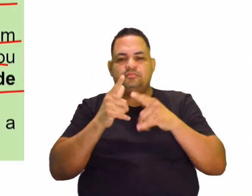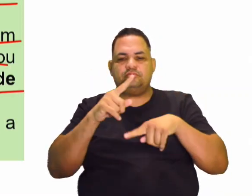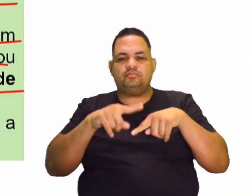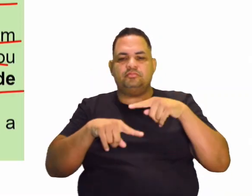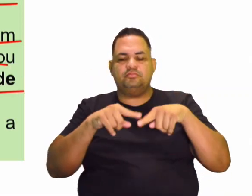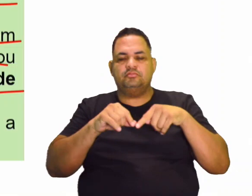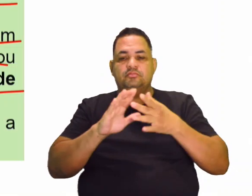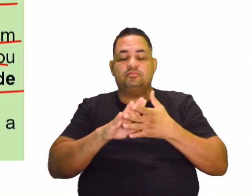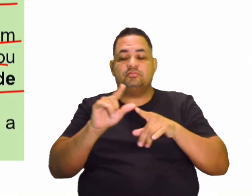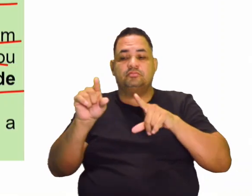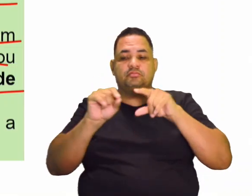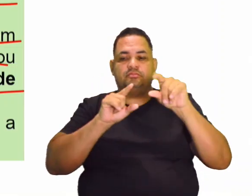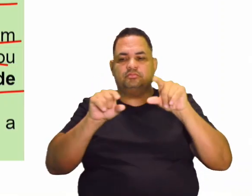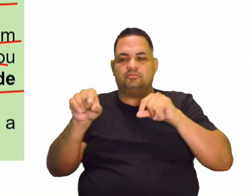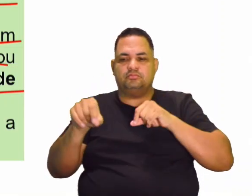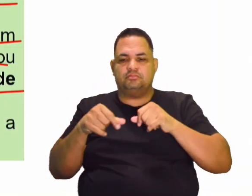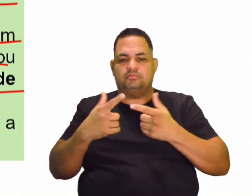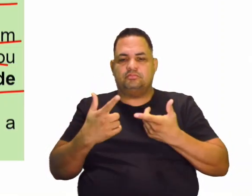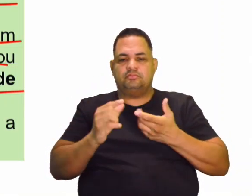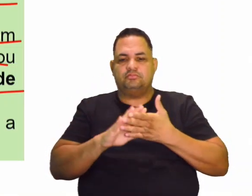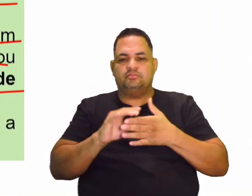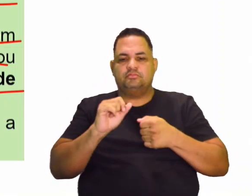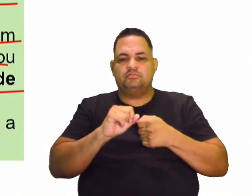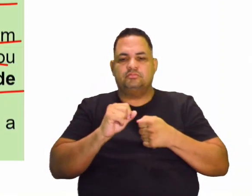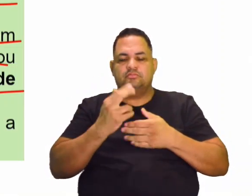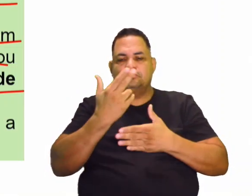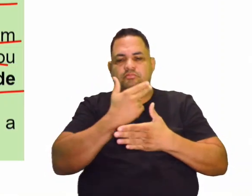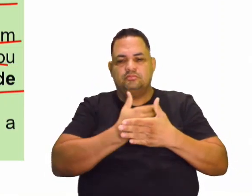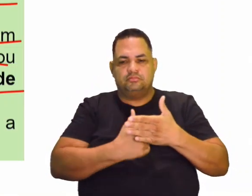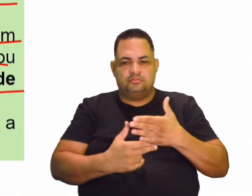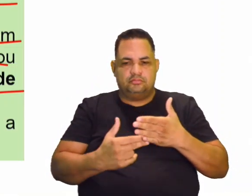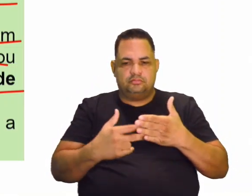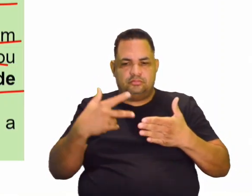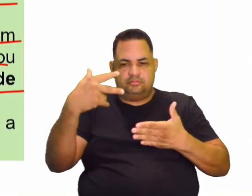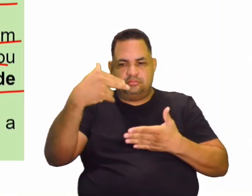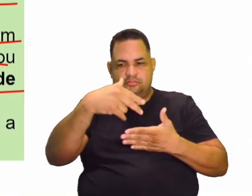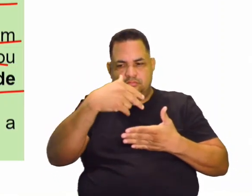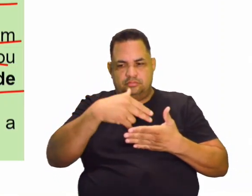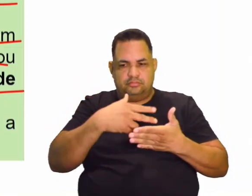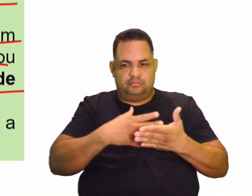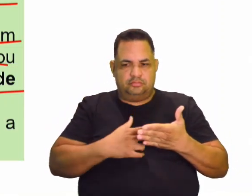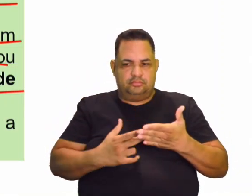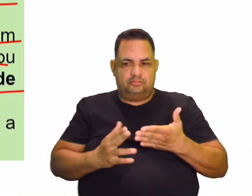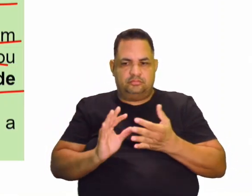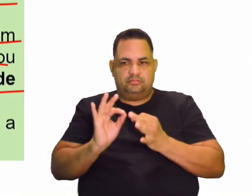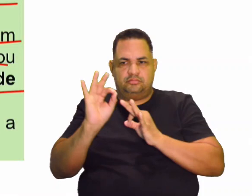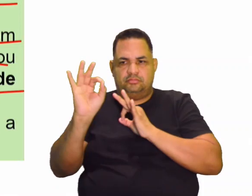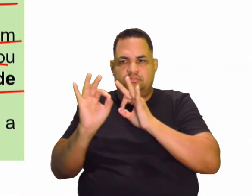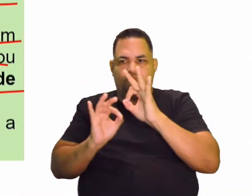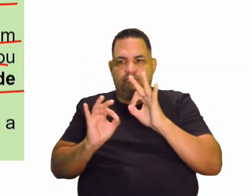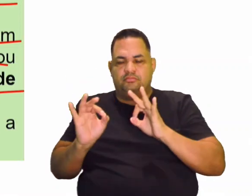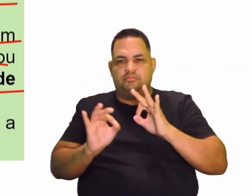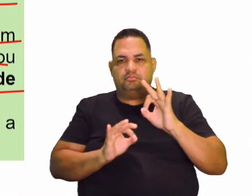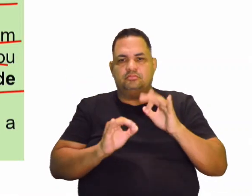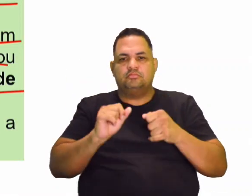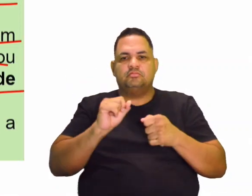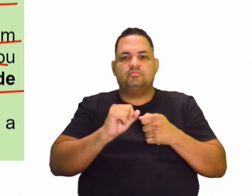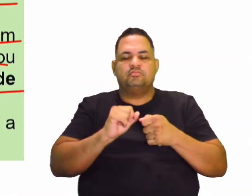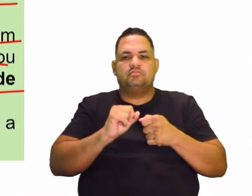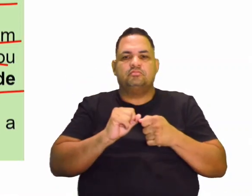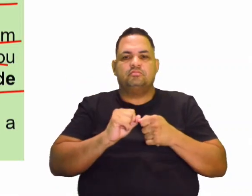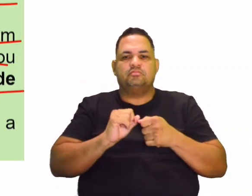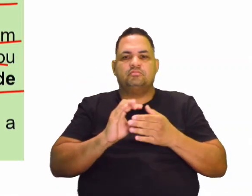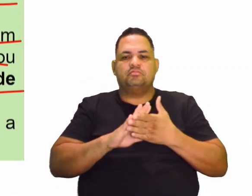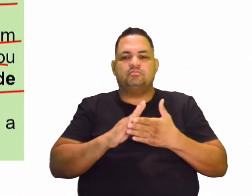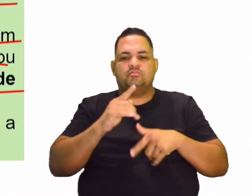material de sua preferência. Então, você faz o desenho, recorta papel colorido e vai montar. Fiz isso com as crianças, saíram